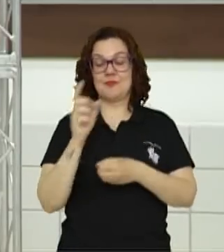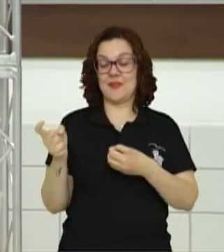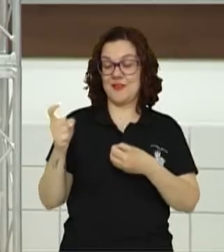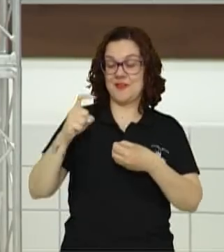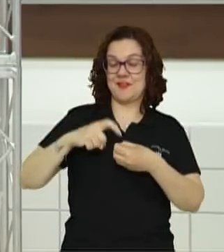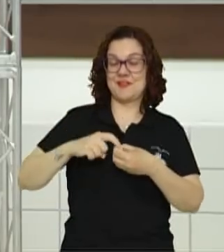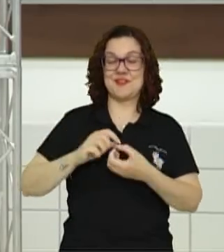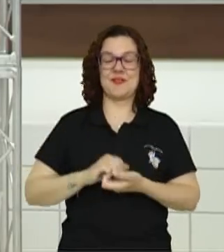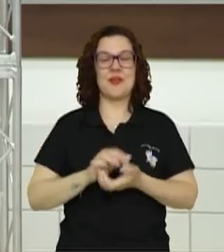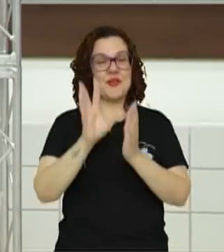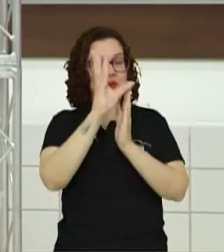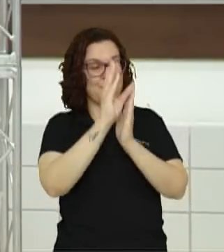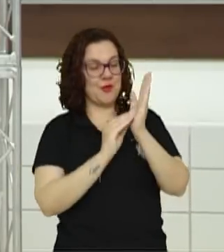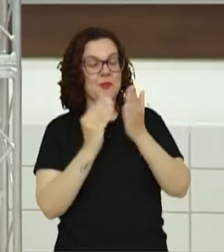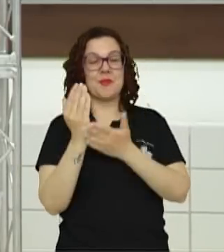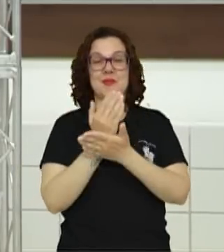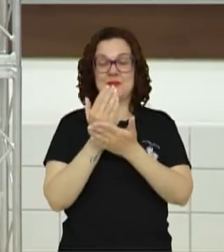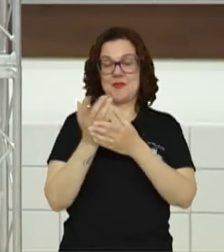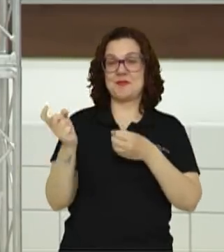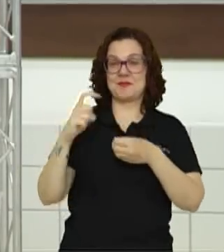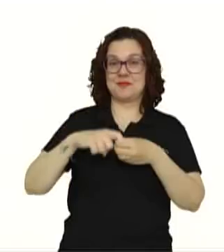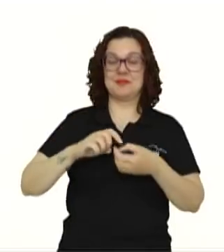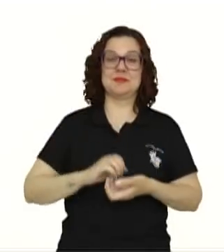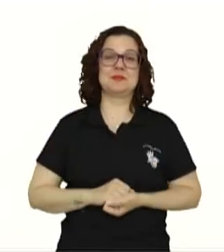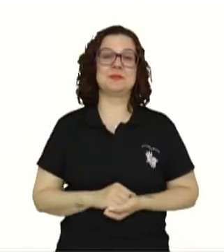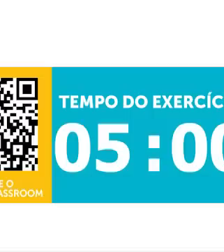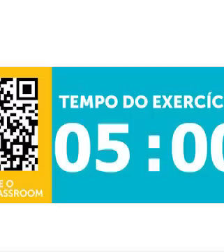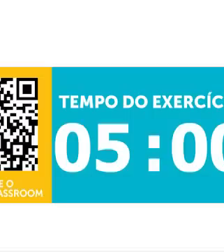essa questão. Copiem no caderno, a gente já volta.